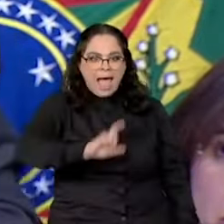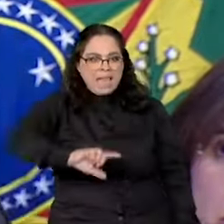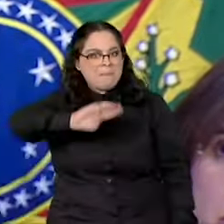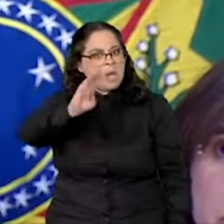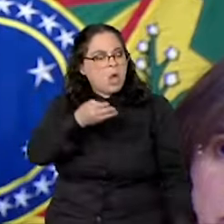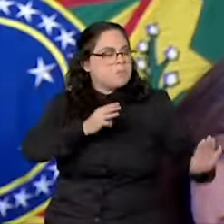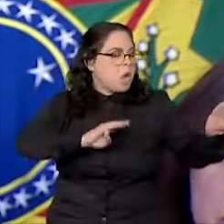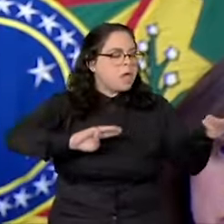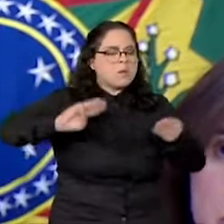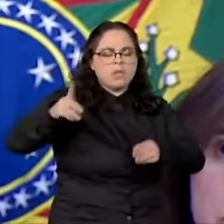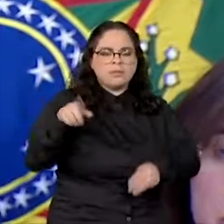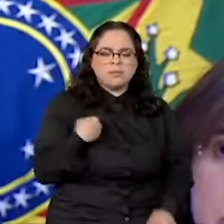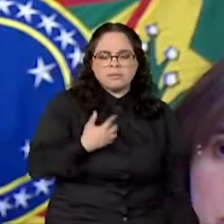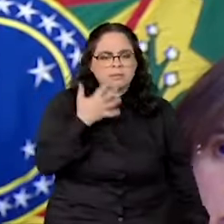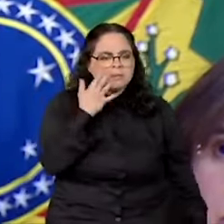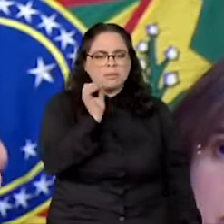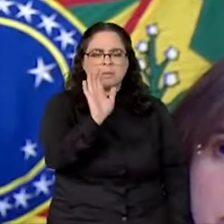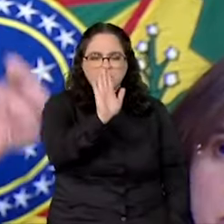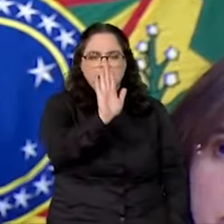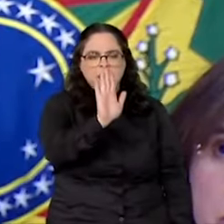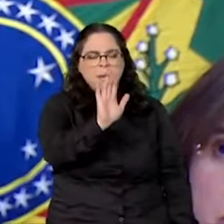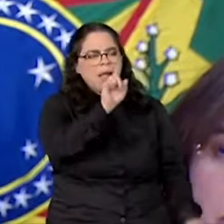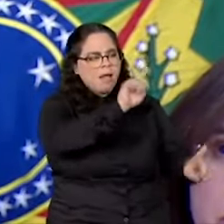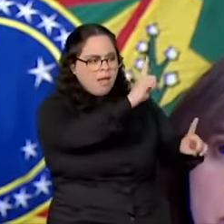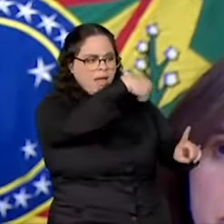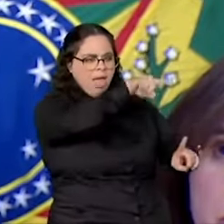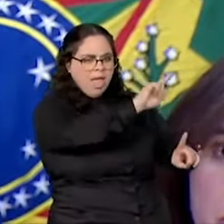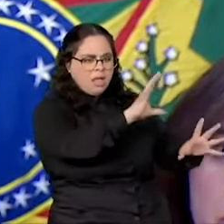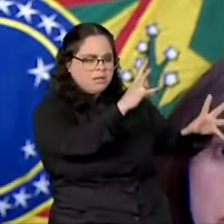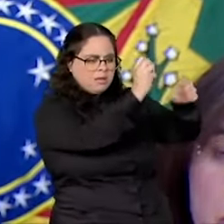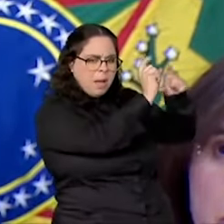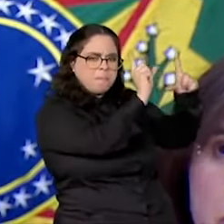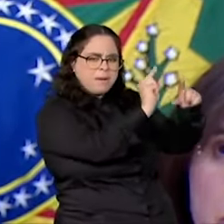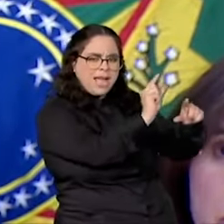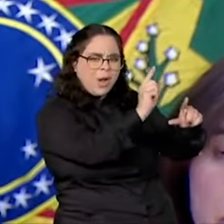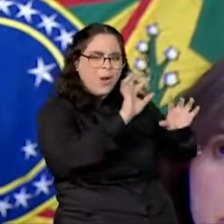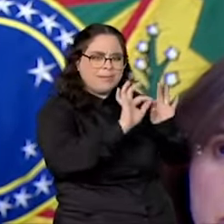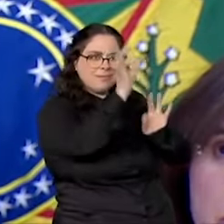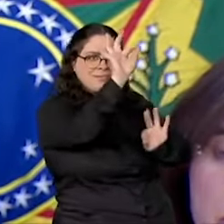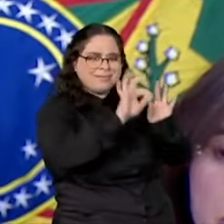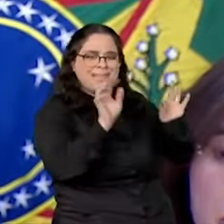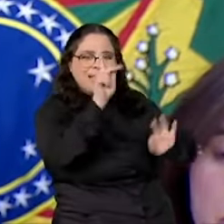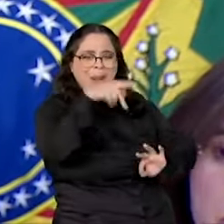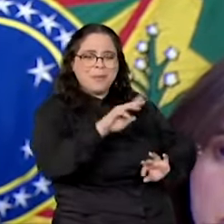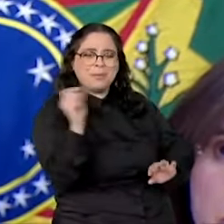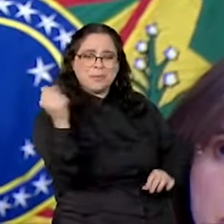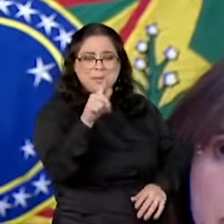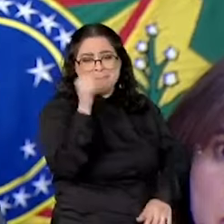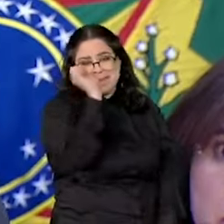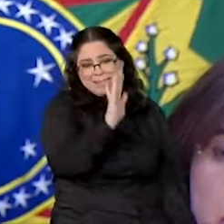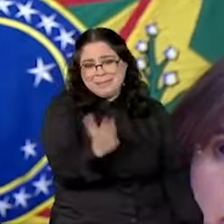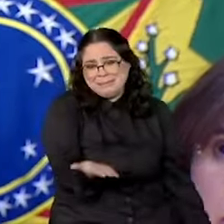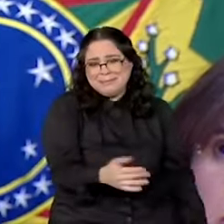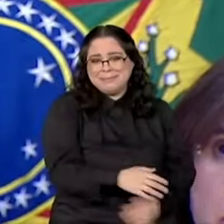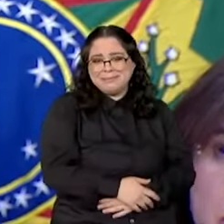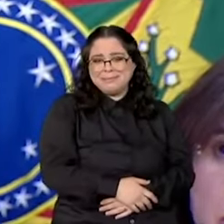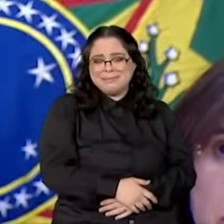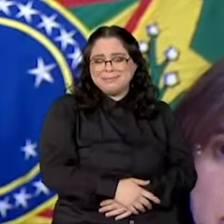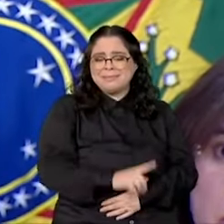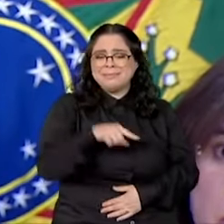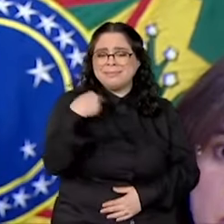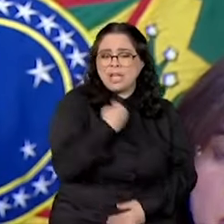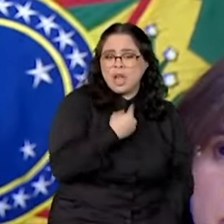milhões. Mas nós temos que entender que lá, todo ele junto, é menor do que o Brasil. Nós temos que saber que eles têm mais, sabe,